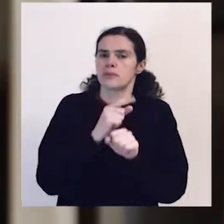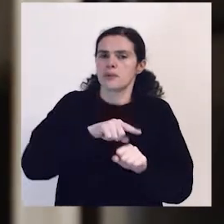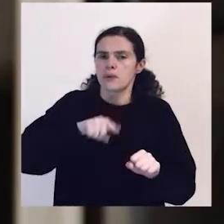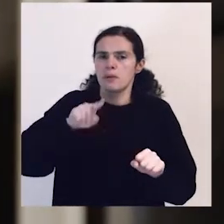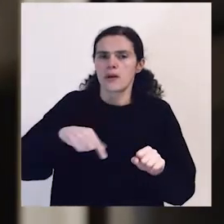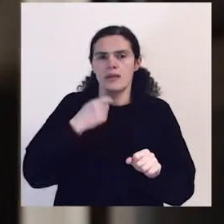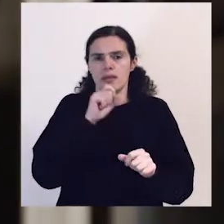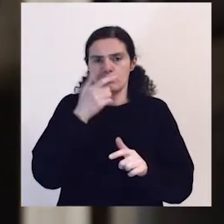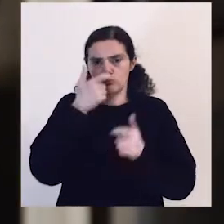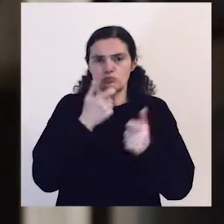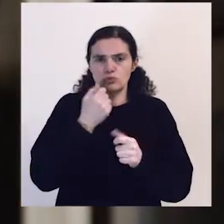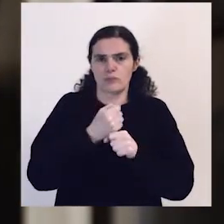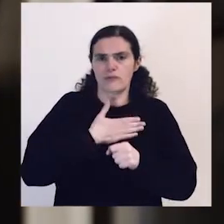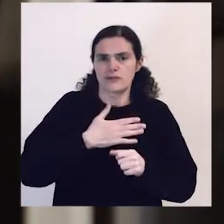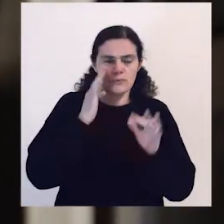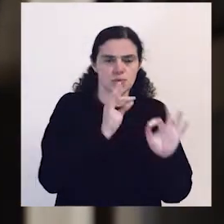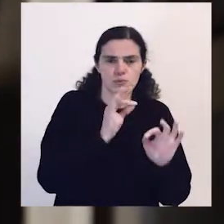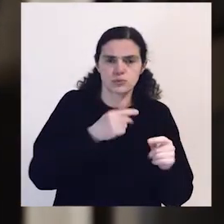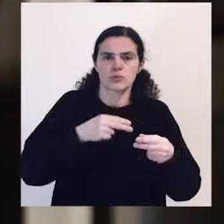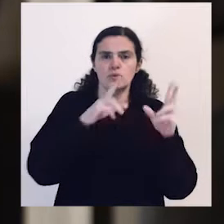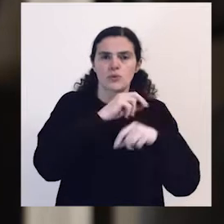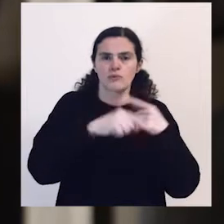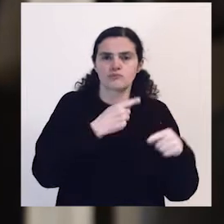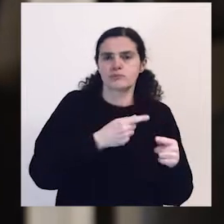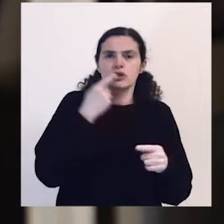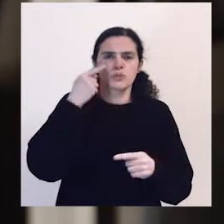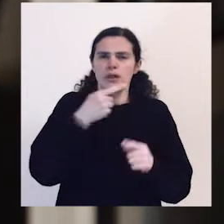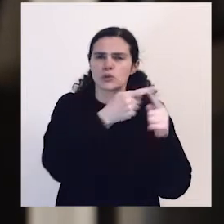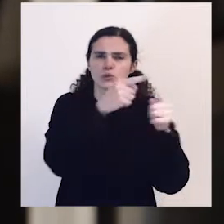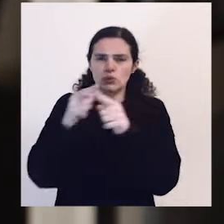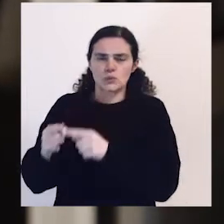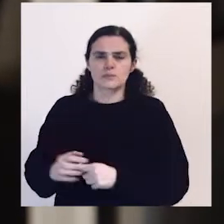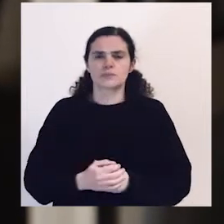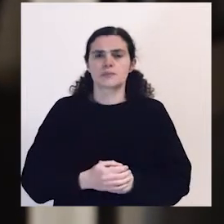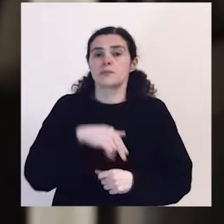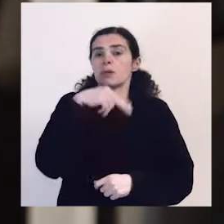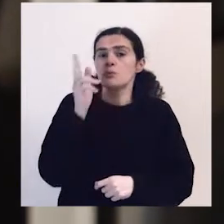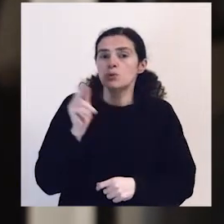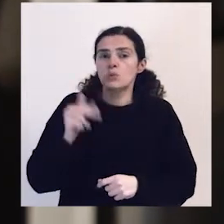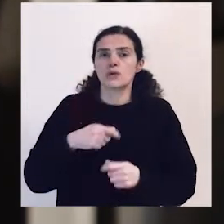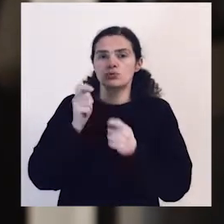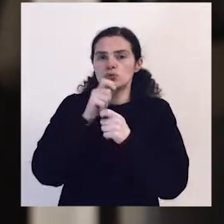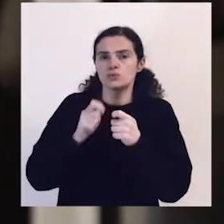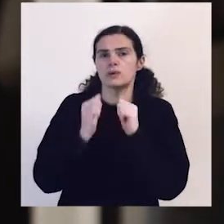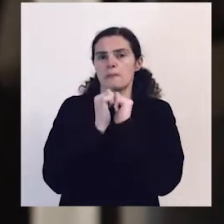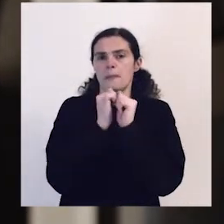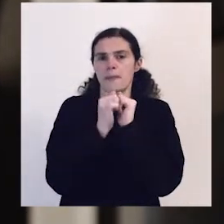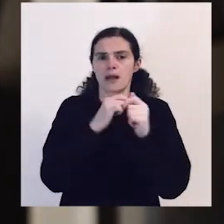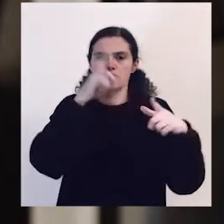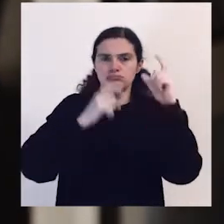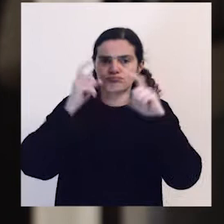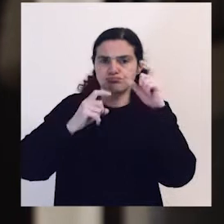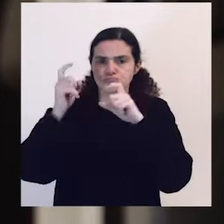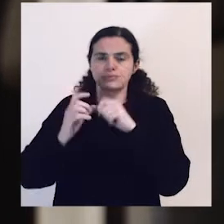trabalhamos regularmente com conservadores restauradores de diferentes especialidades, de pintura, de escultura, de